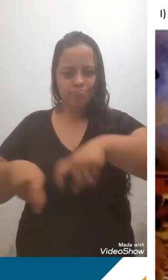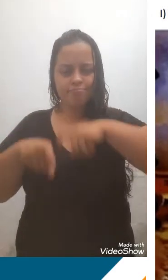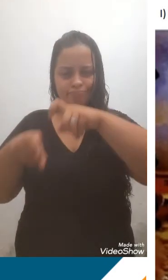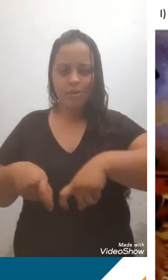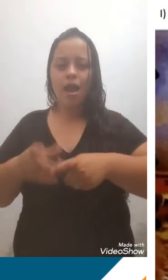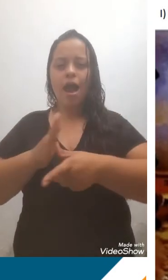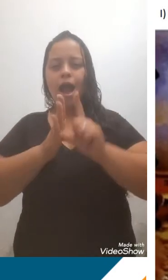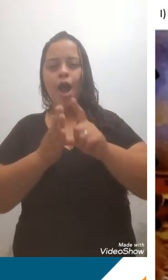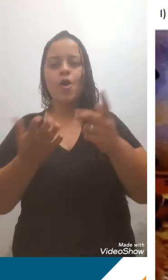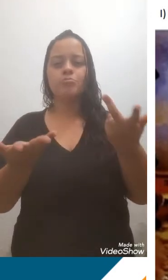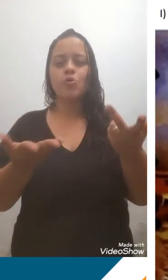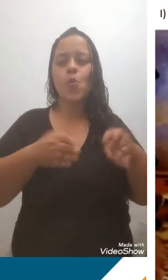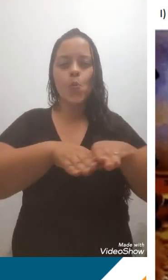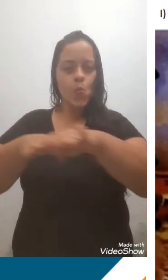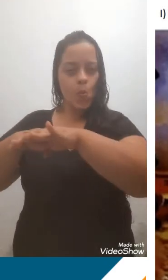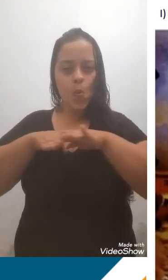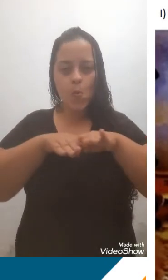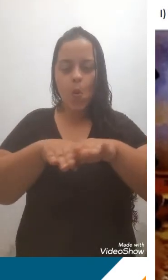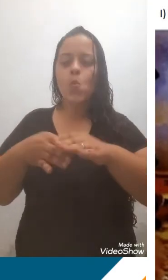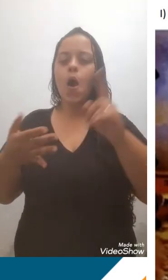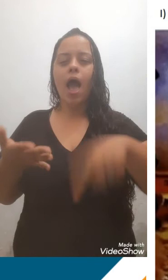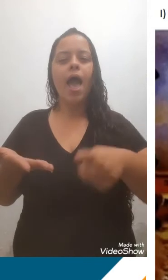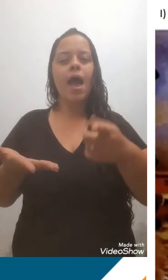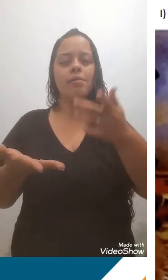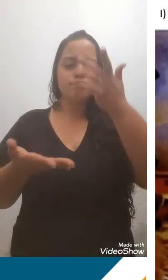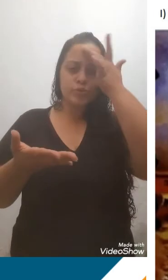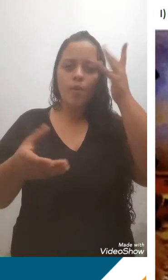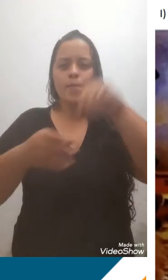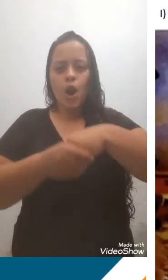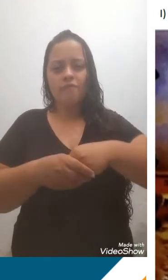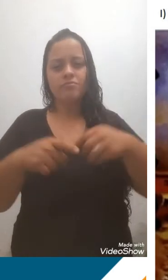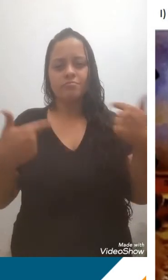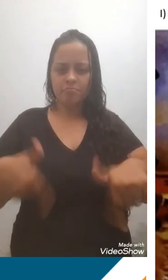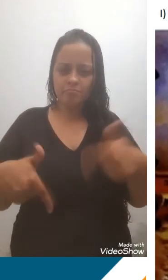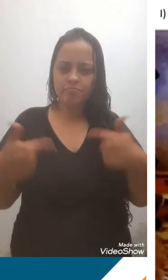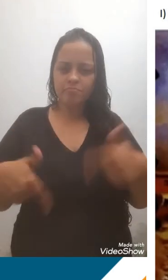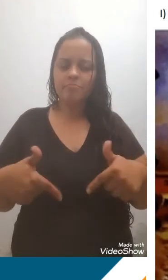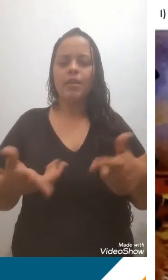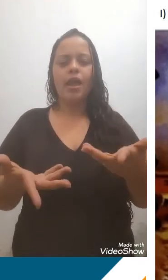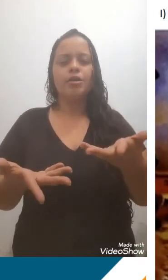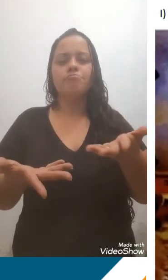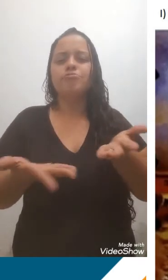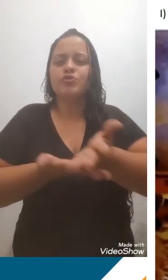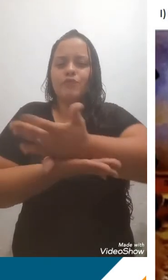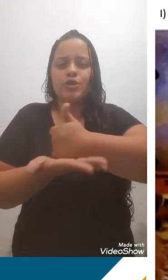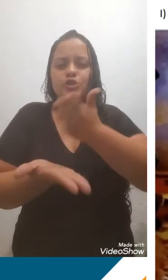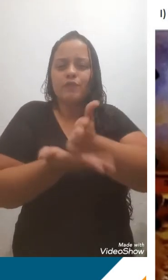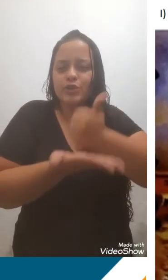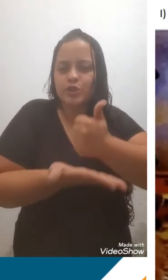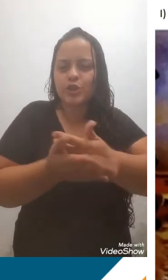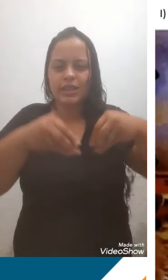comunais, as terras comuns e terras que eram terras compartilhadas entre os camponeses, que tinham uma tradição de compartilhamento de